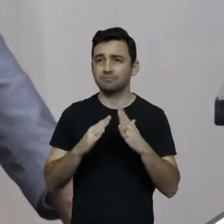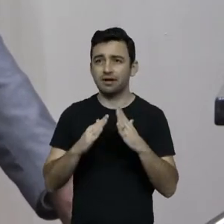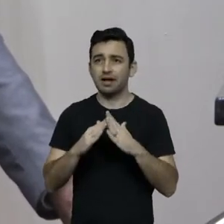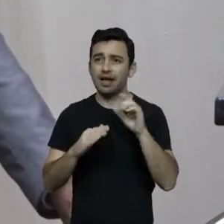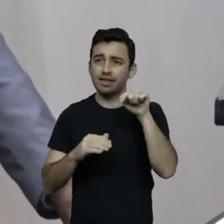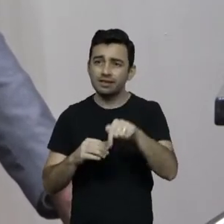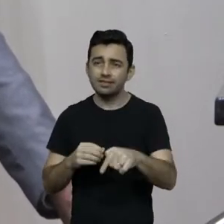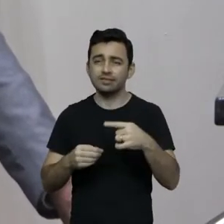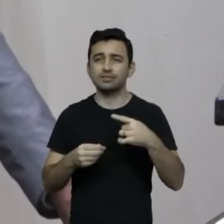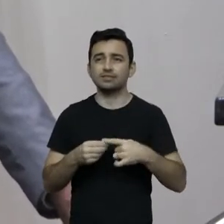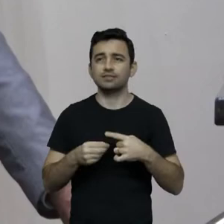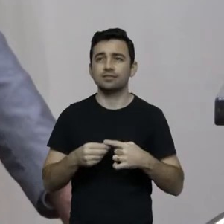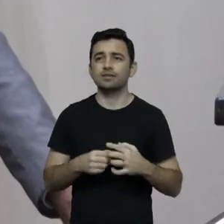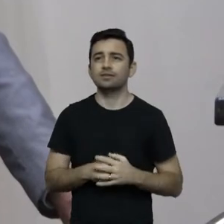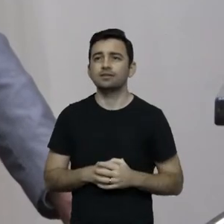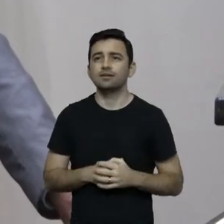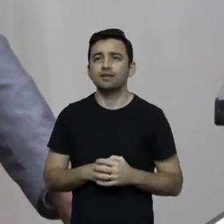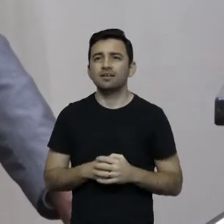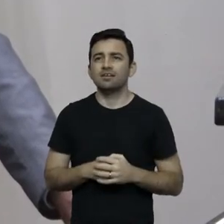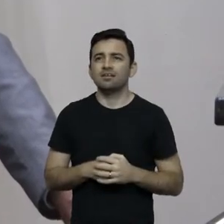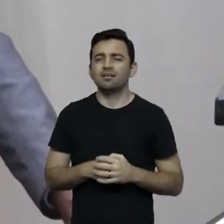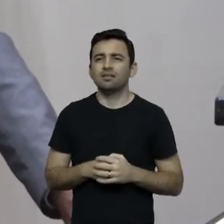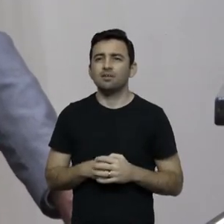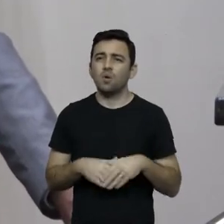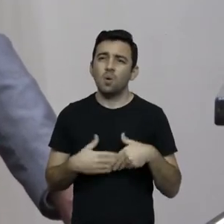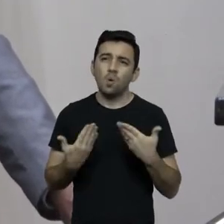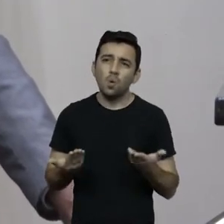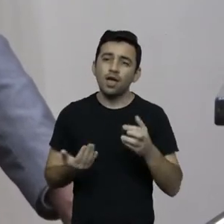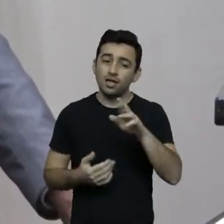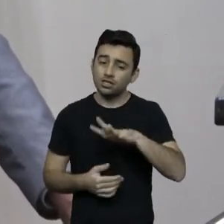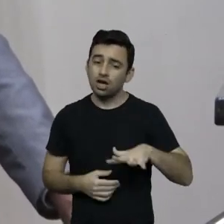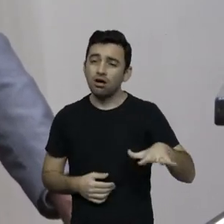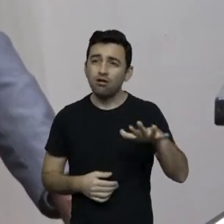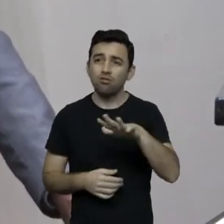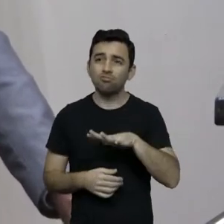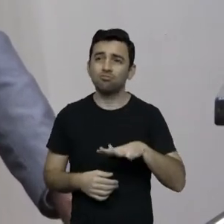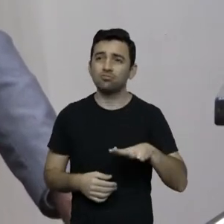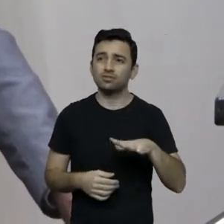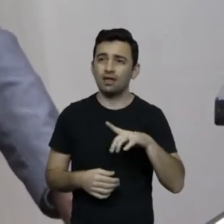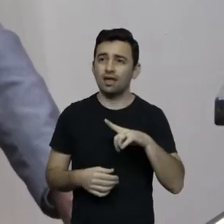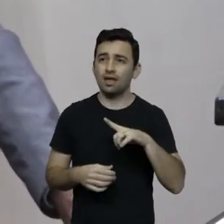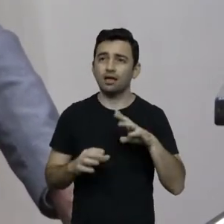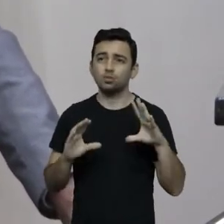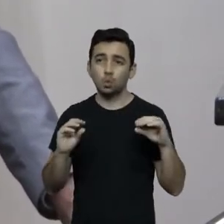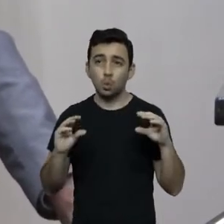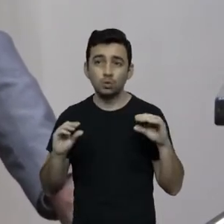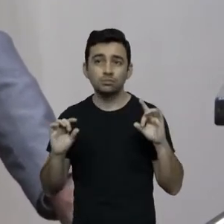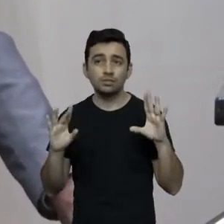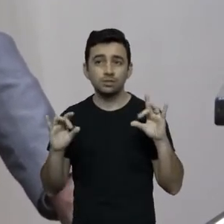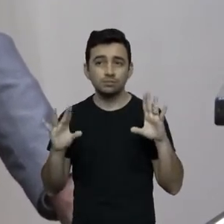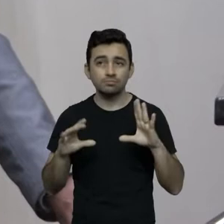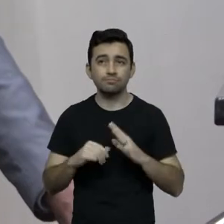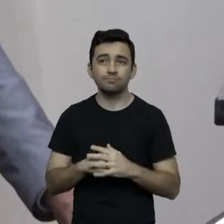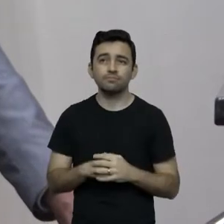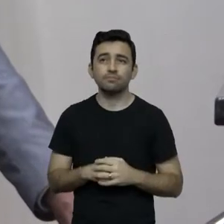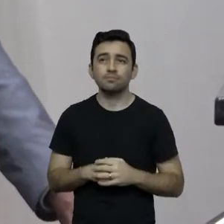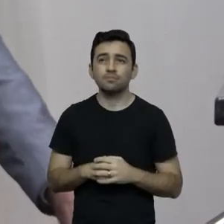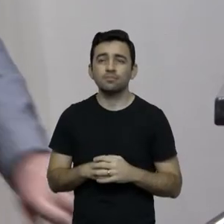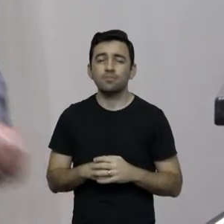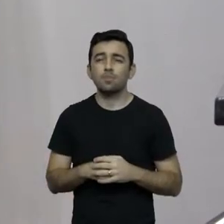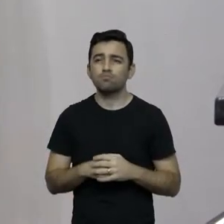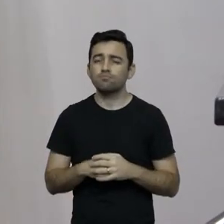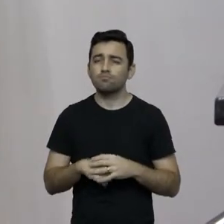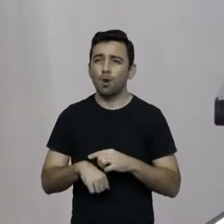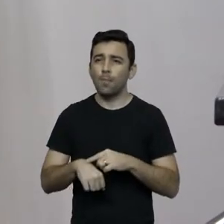município ou seja para uma região especialmente à noite É nos